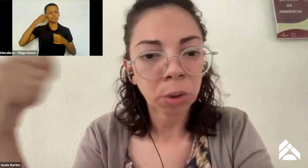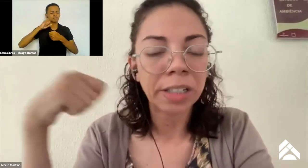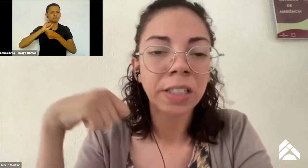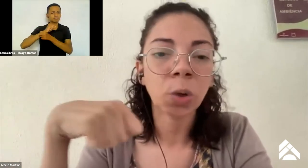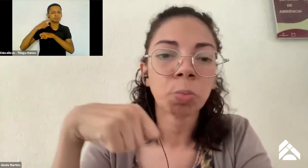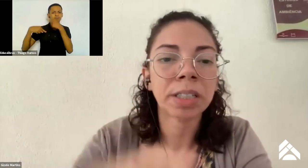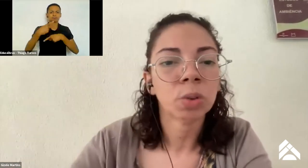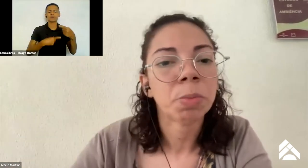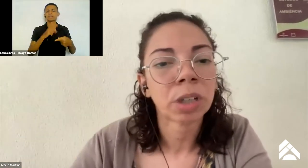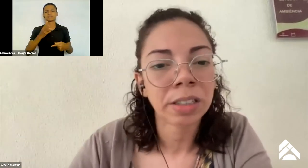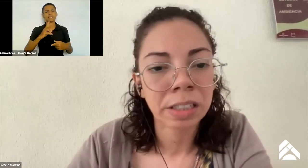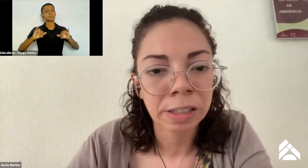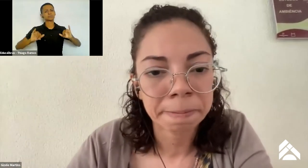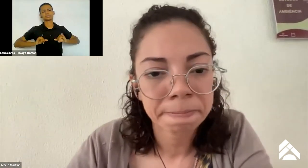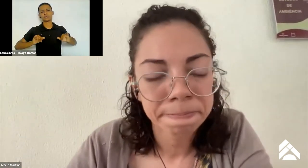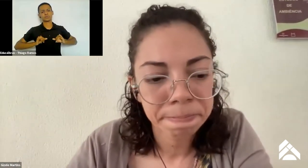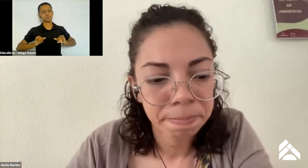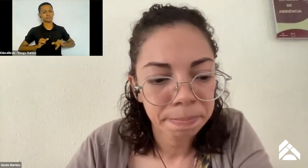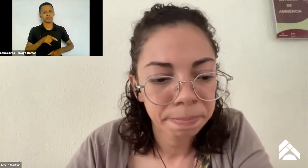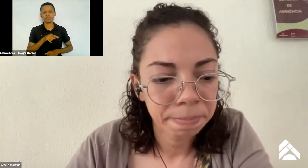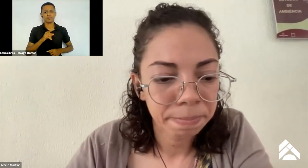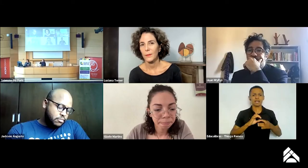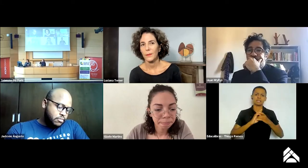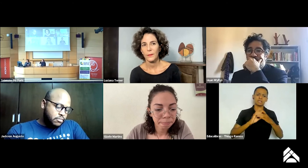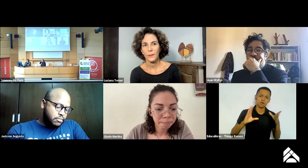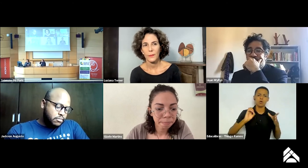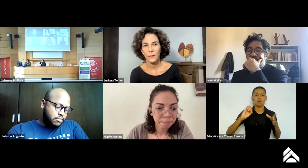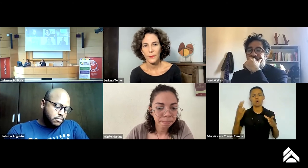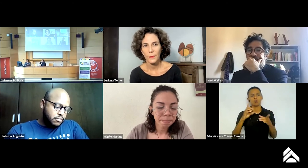dita democracia ou numa não democracia.